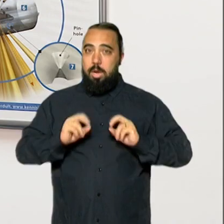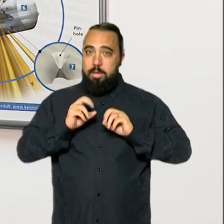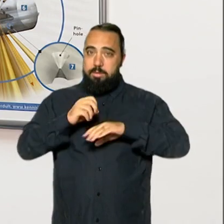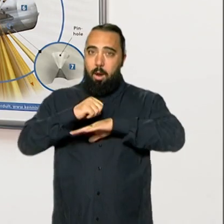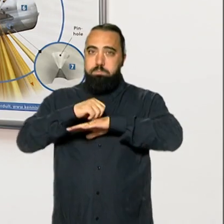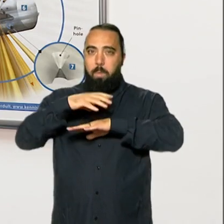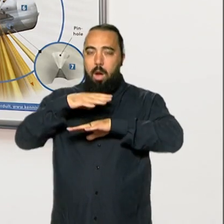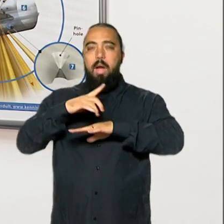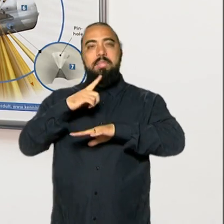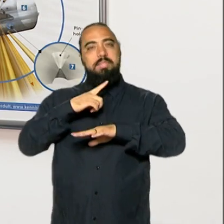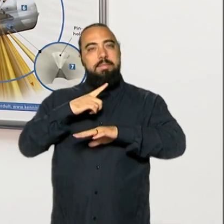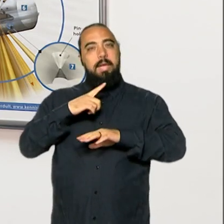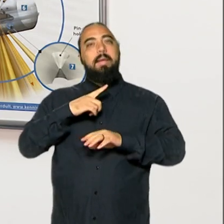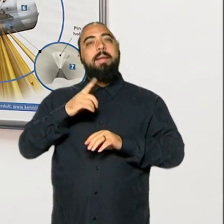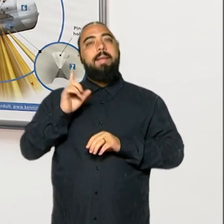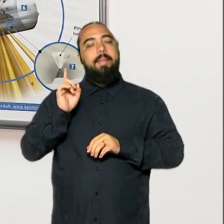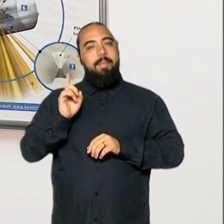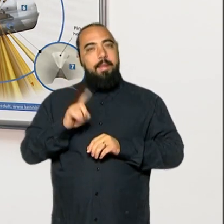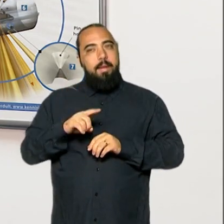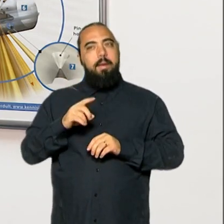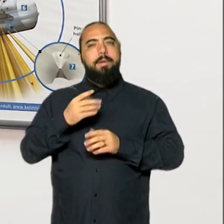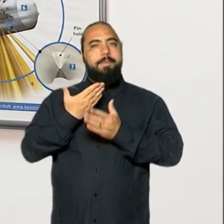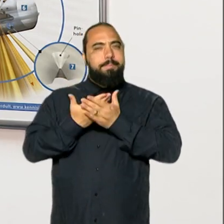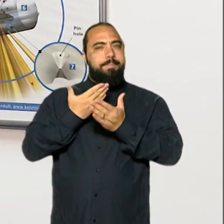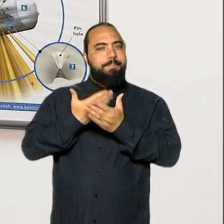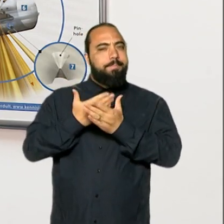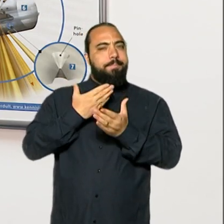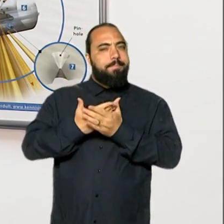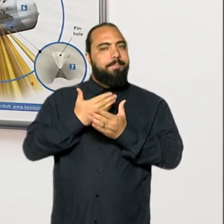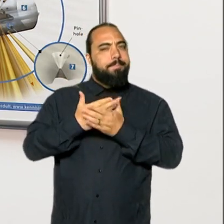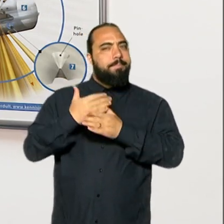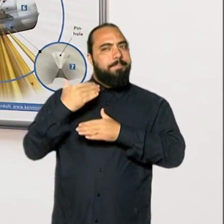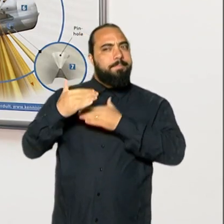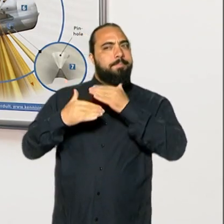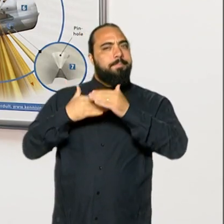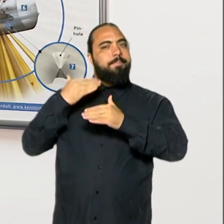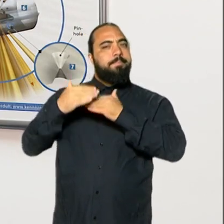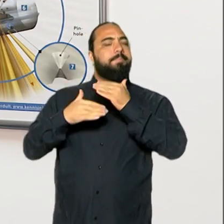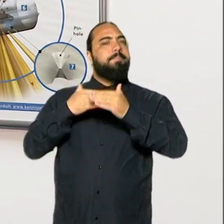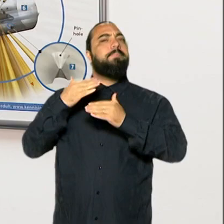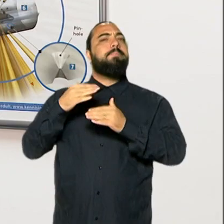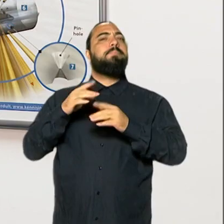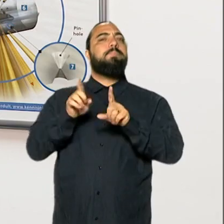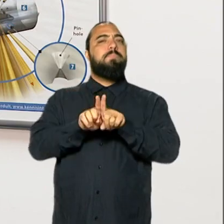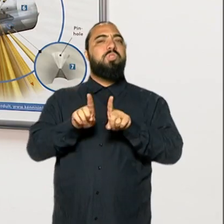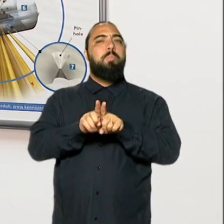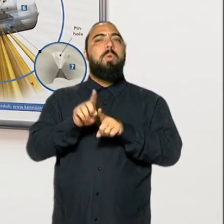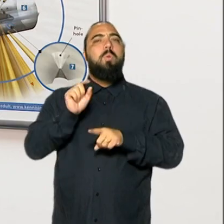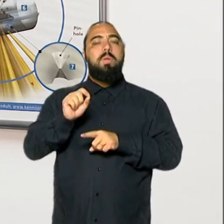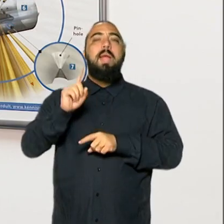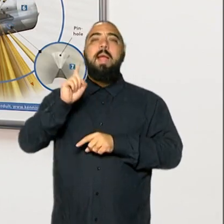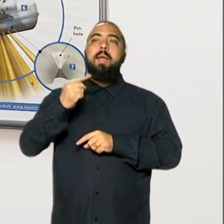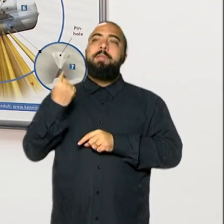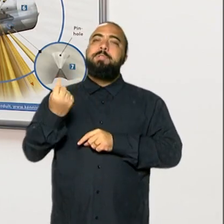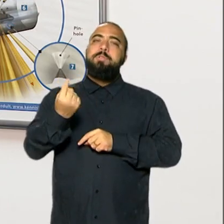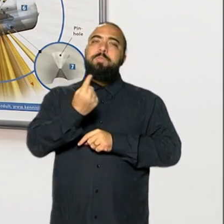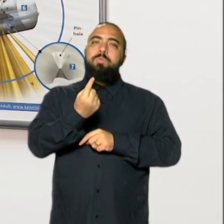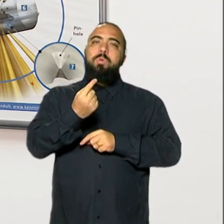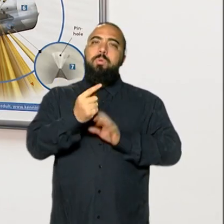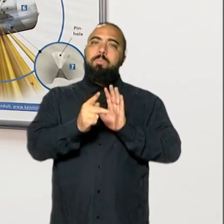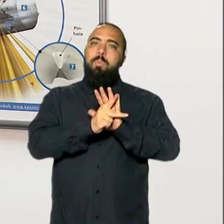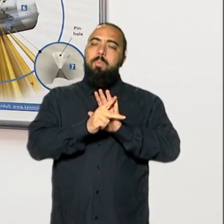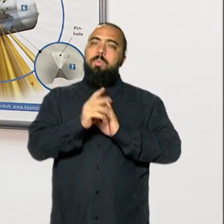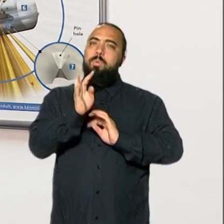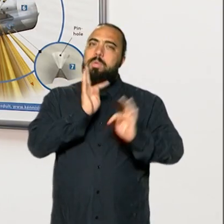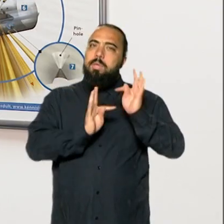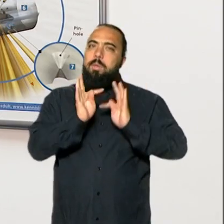Atualmente, está sendo muito estudado o desenvolvimento de teranósticos que permite a individualização do tratamento